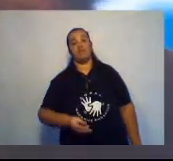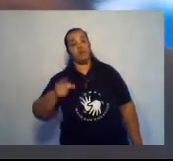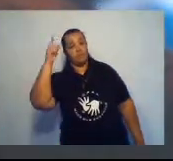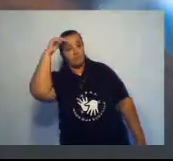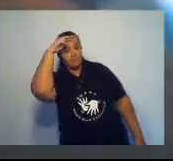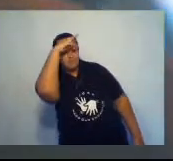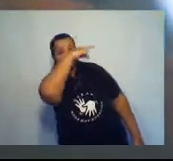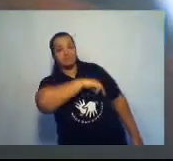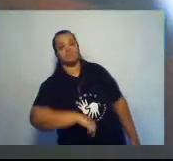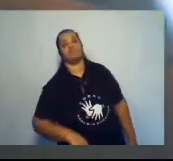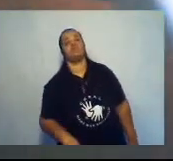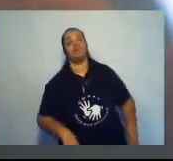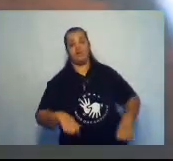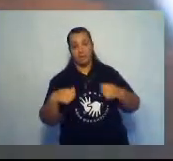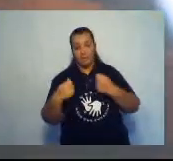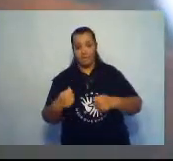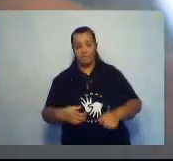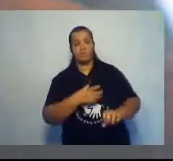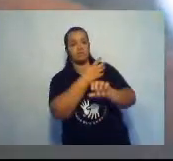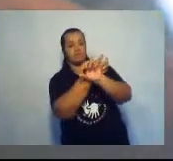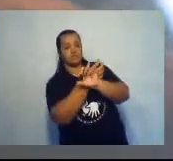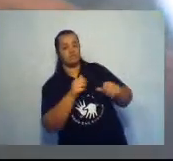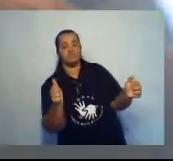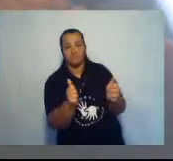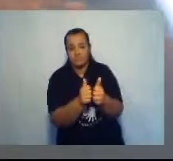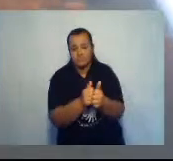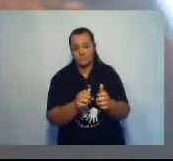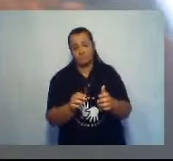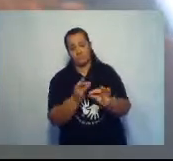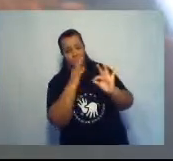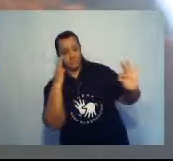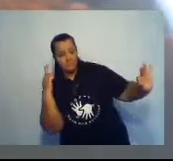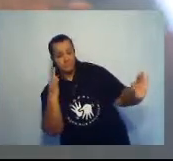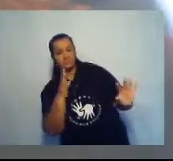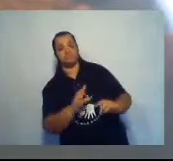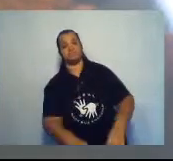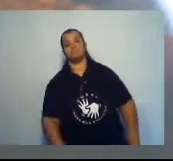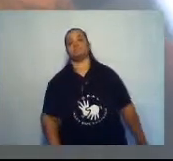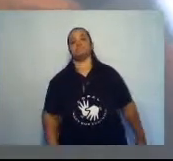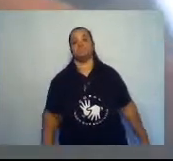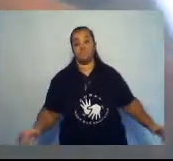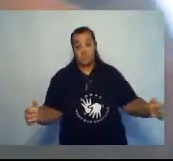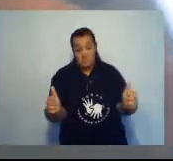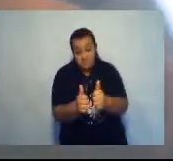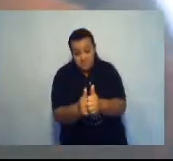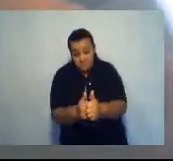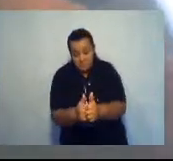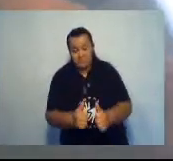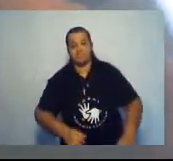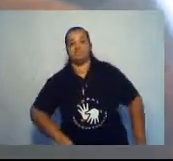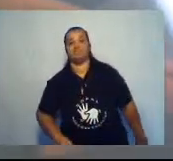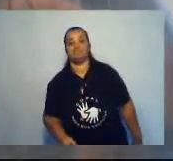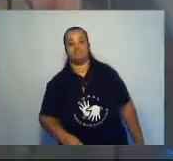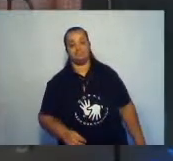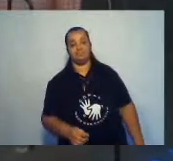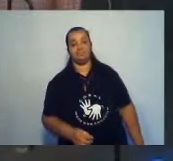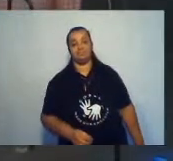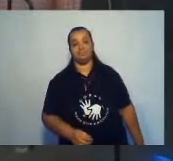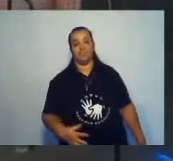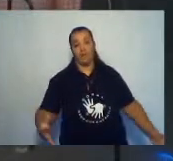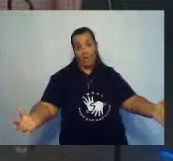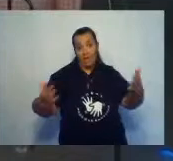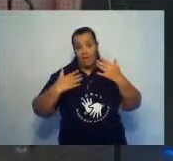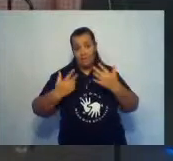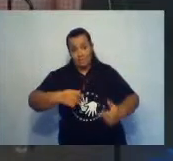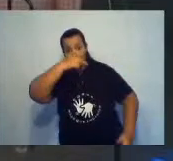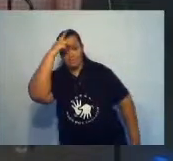à prefeitura, a gente está tendo esse momento para poder estar junto ao mesmo tempo, né? não aglomerados como a gente gostaria, não, mas... Não tem aquele